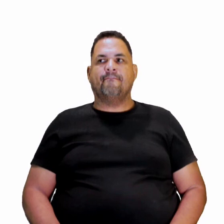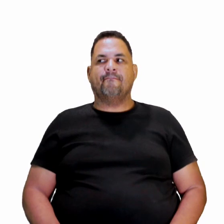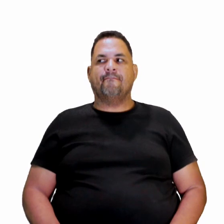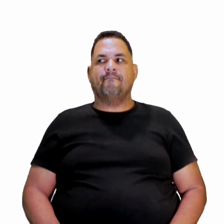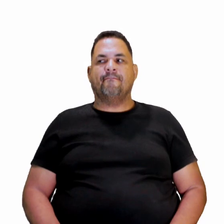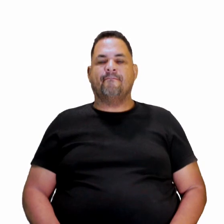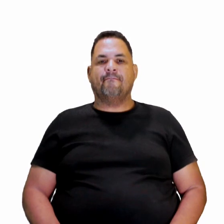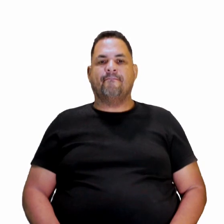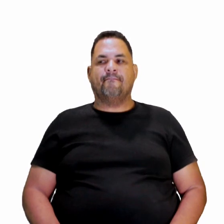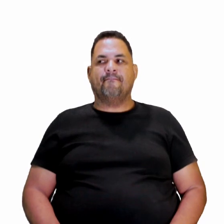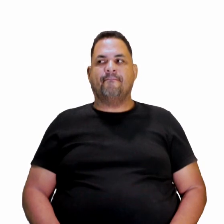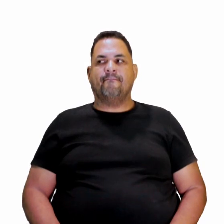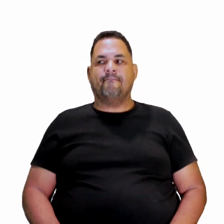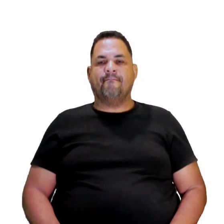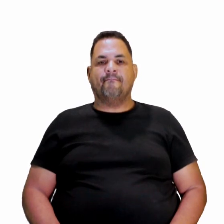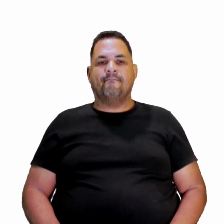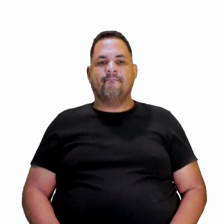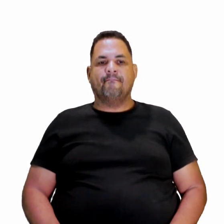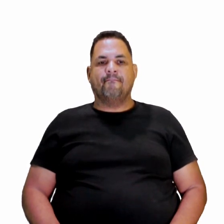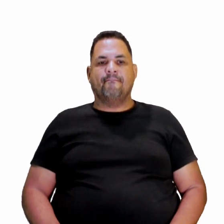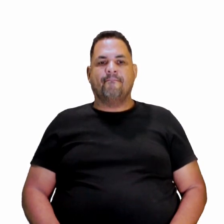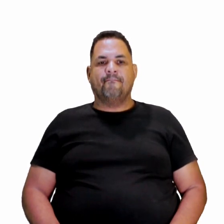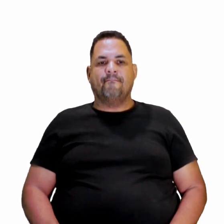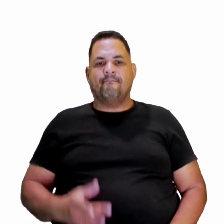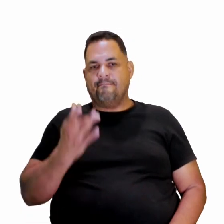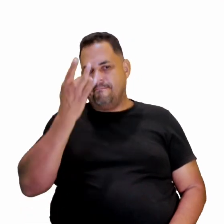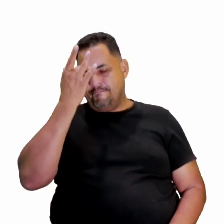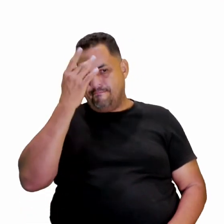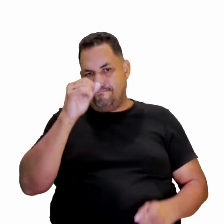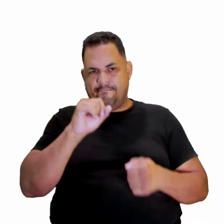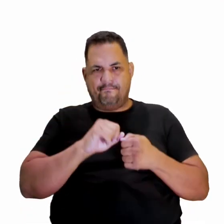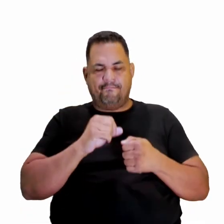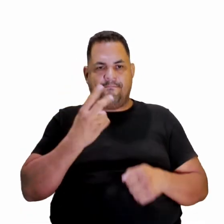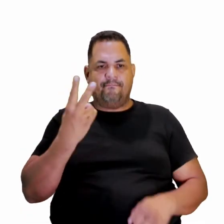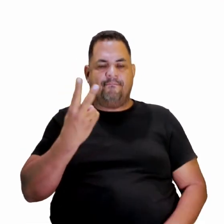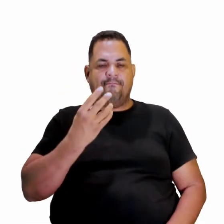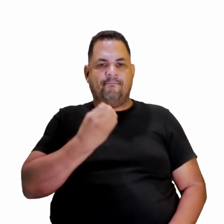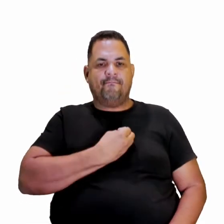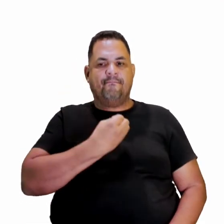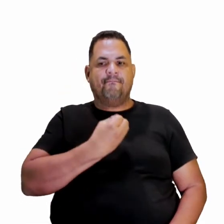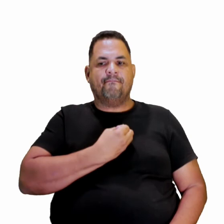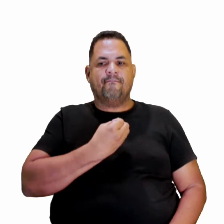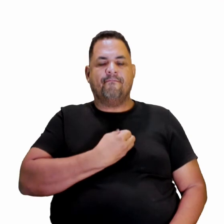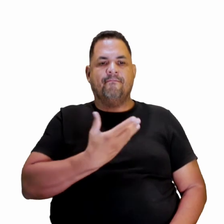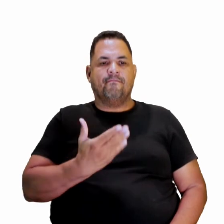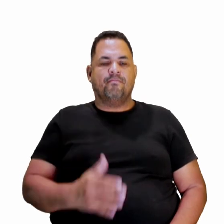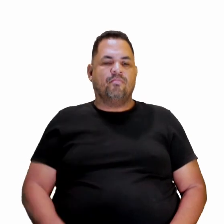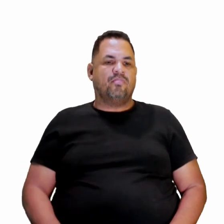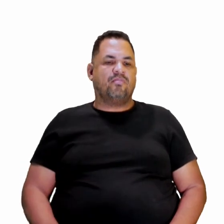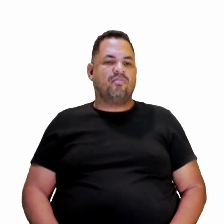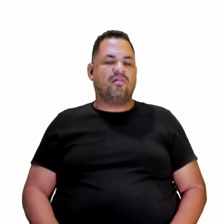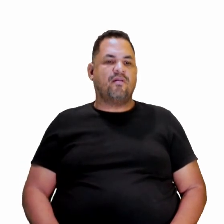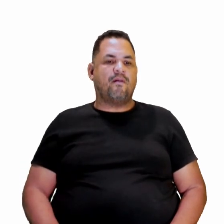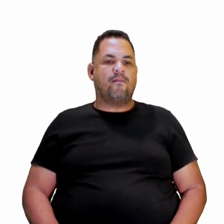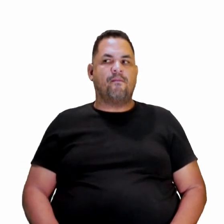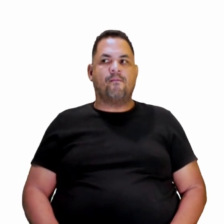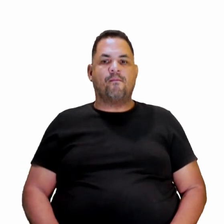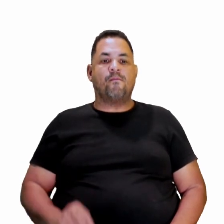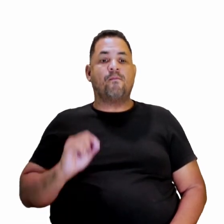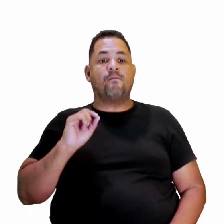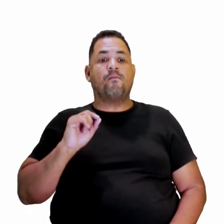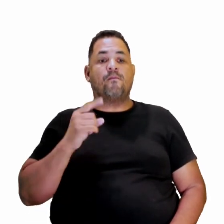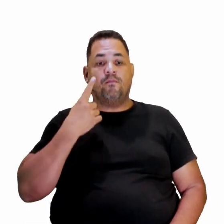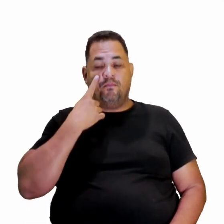o pronome interrogativo estão no mesmo lance, né? Então ficou fácil fazer. Na 2, como é que fica? What did you see? O que